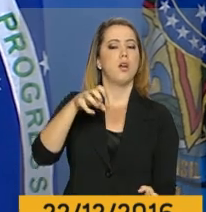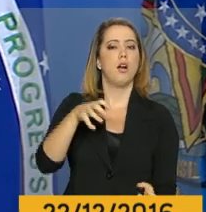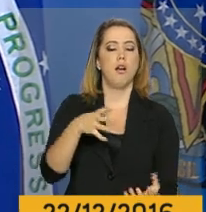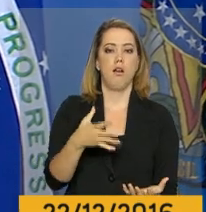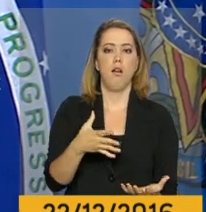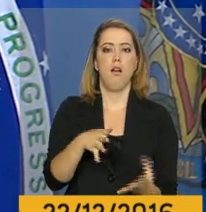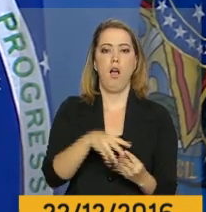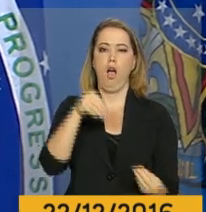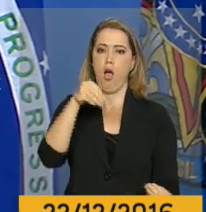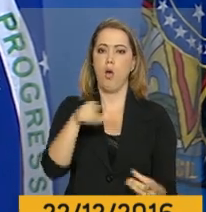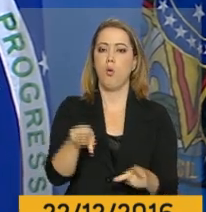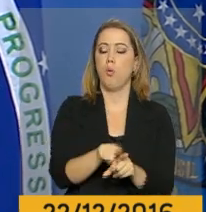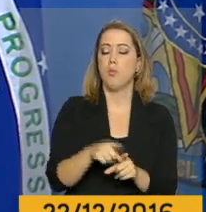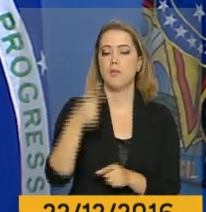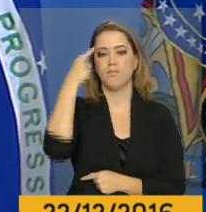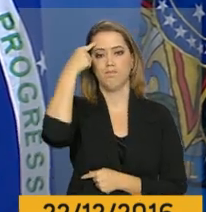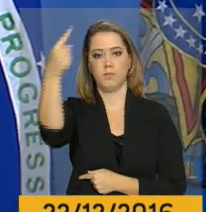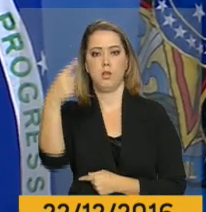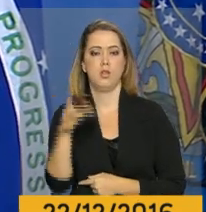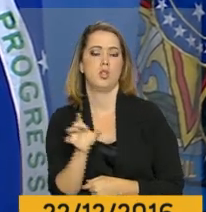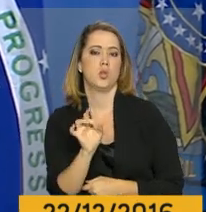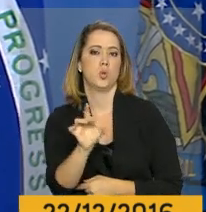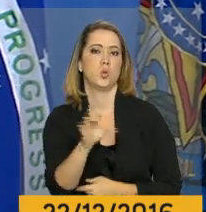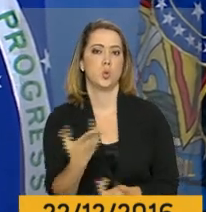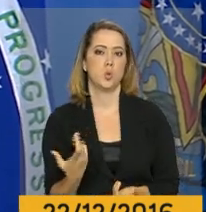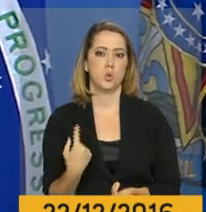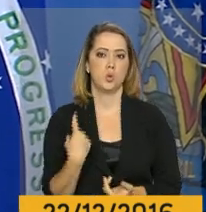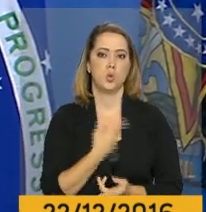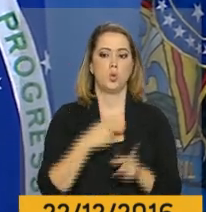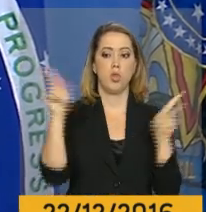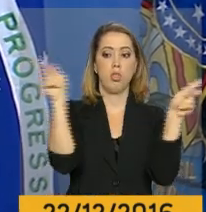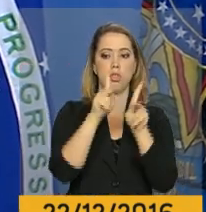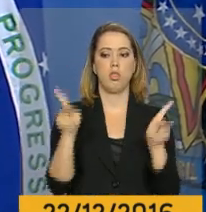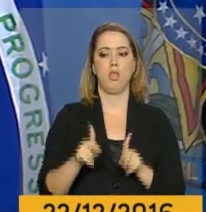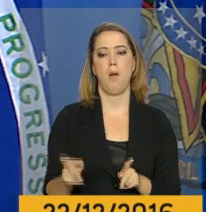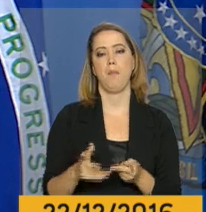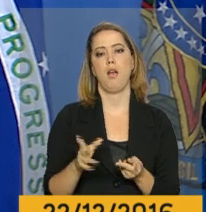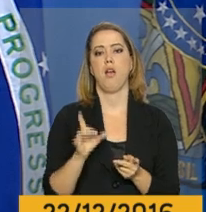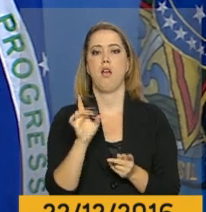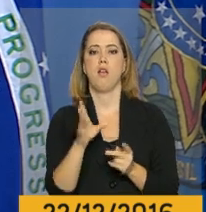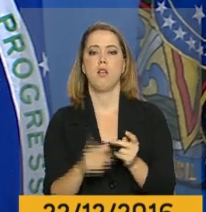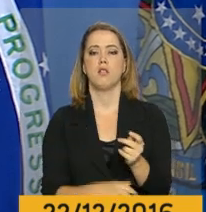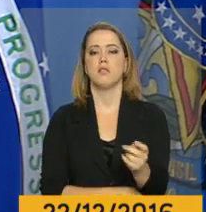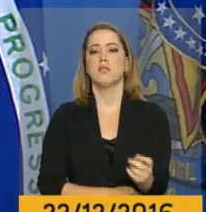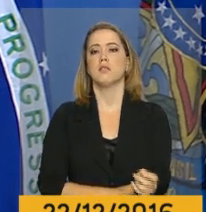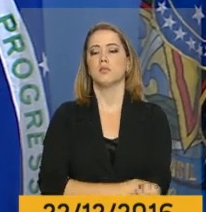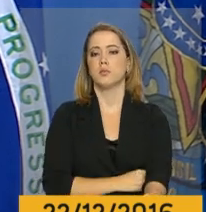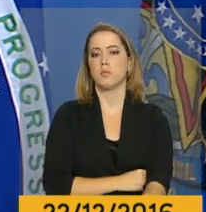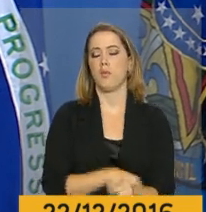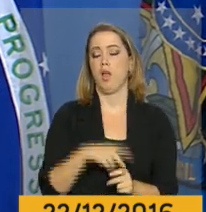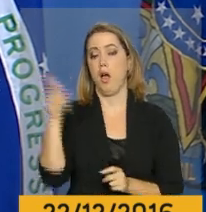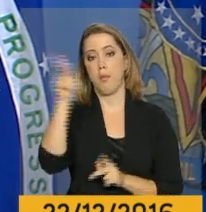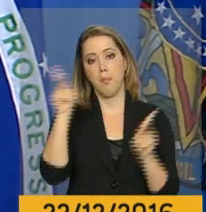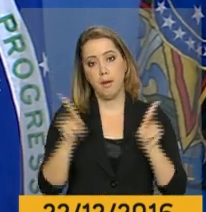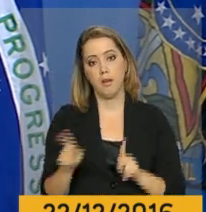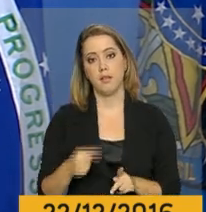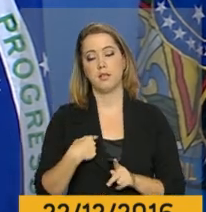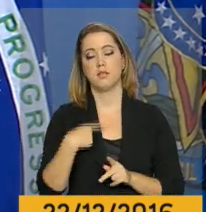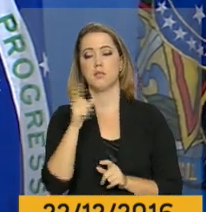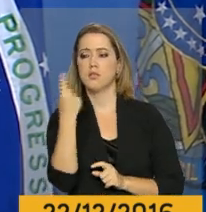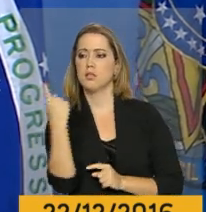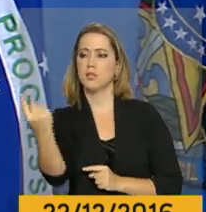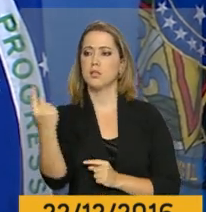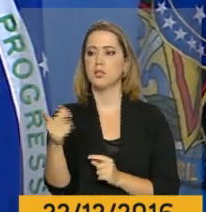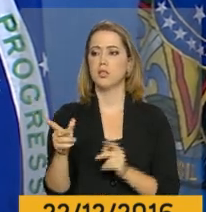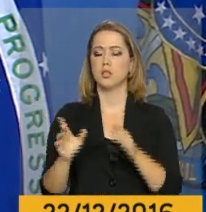raciocínio, a ideia não apenas da paz entre, digamos, trabalhadores e empregadores, porque muitas e muitas